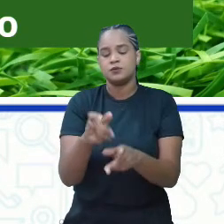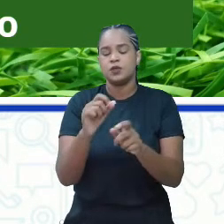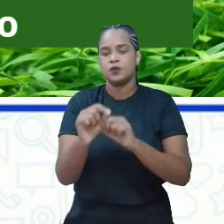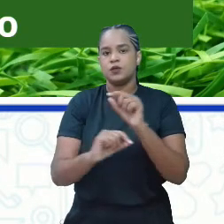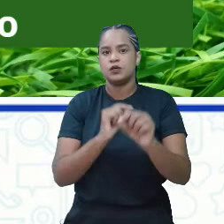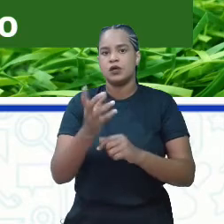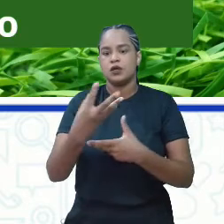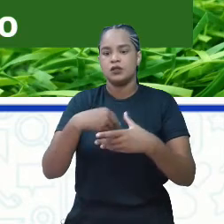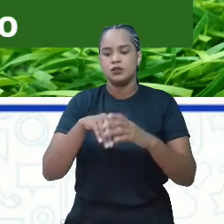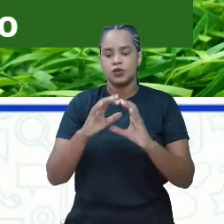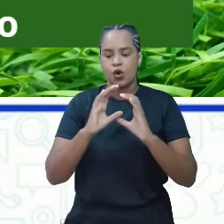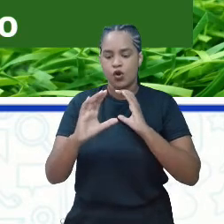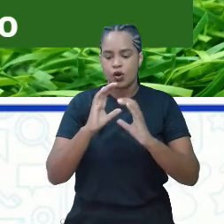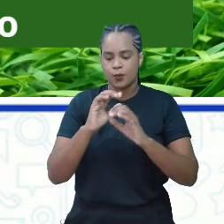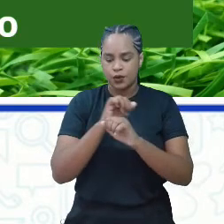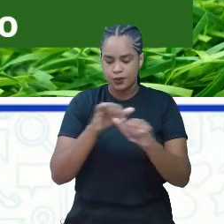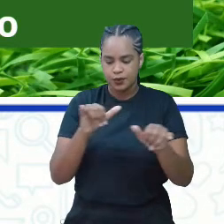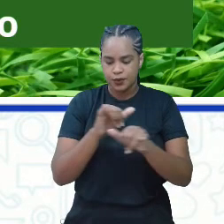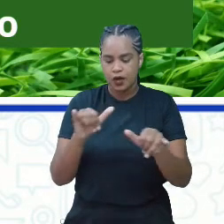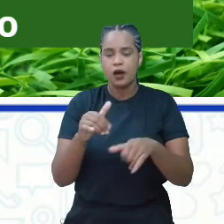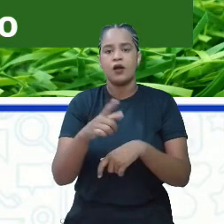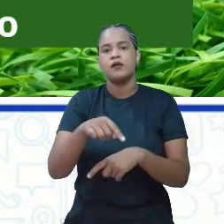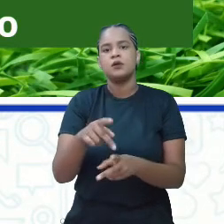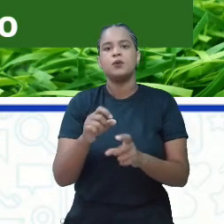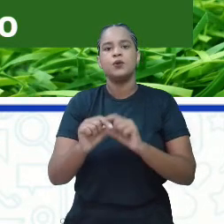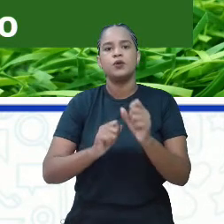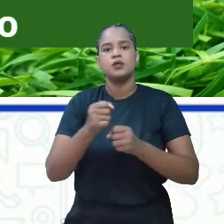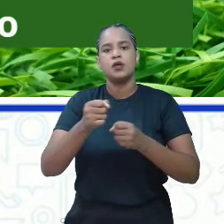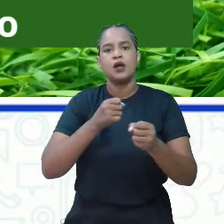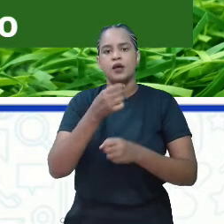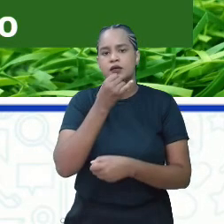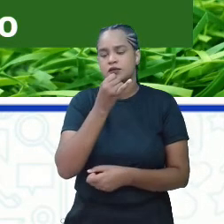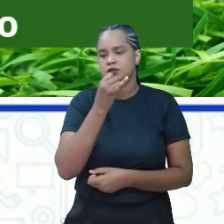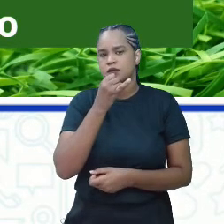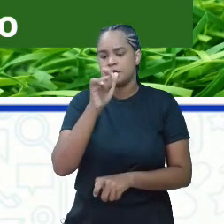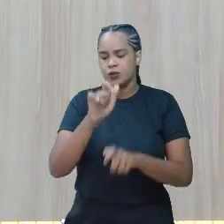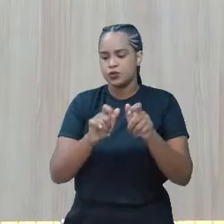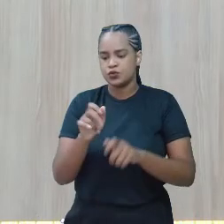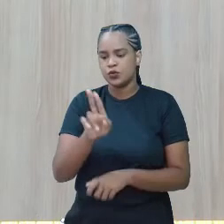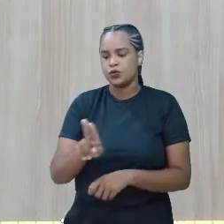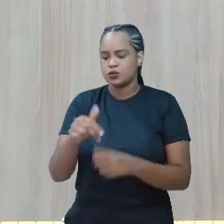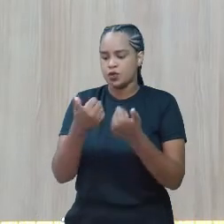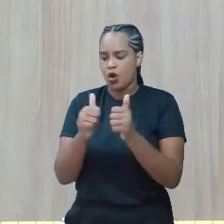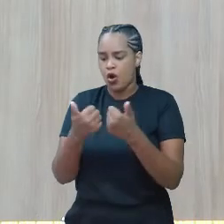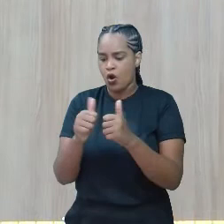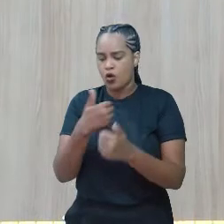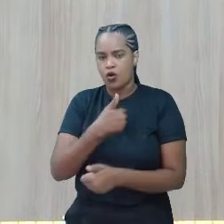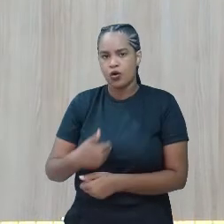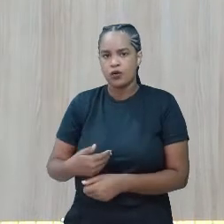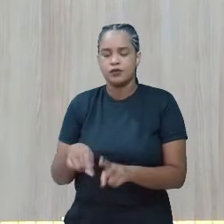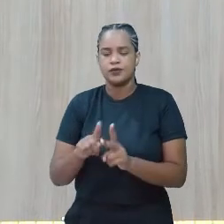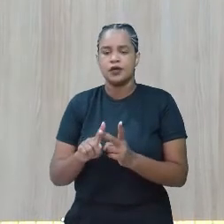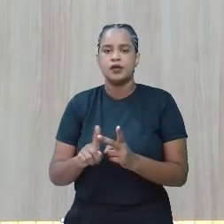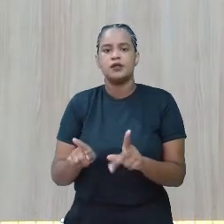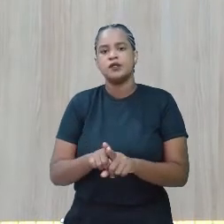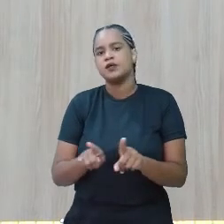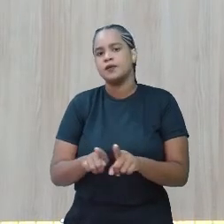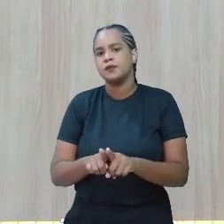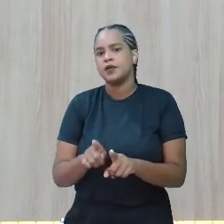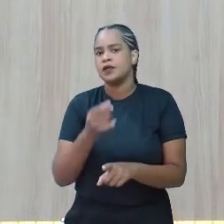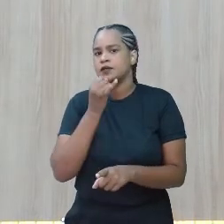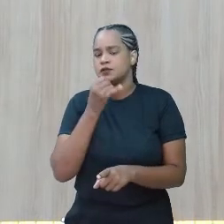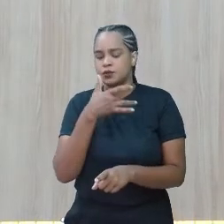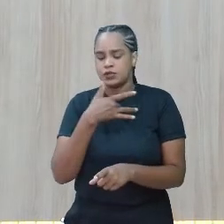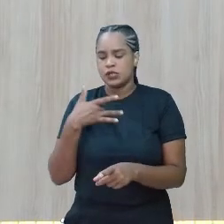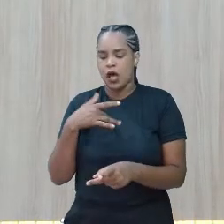uma entrevista com alguém que usa o transporte público, alguém que usa o sistema público